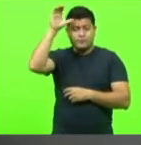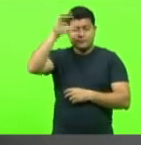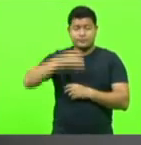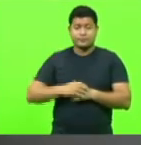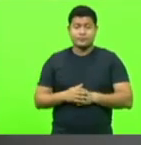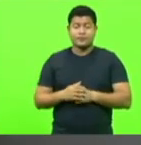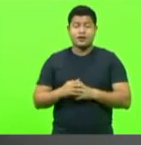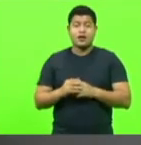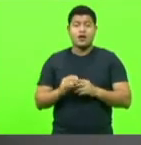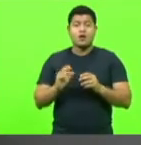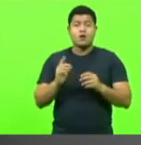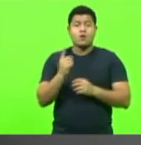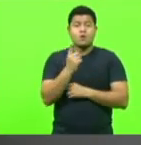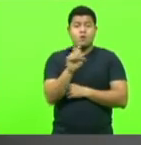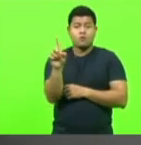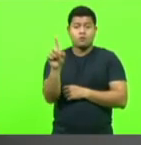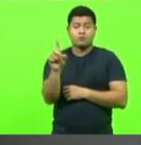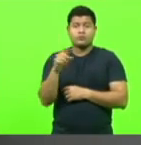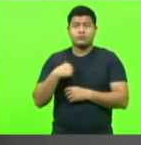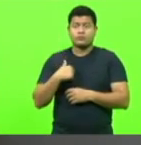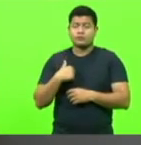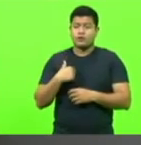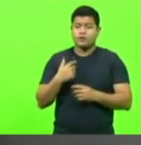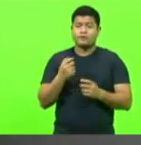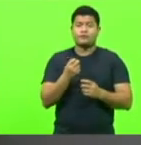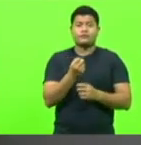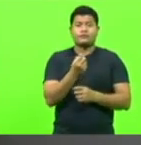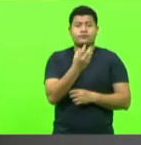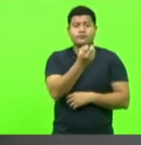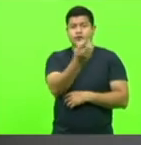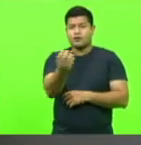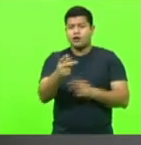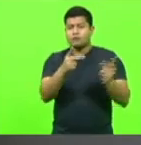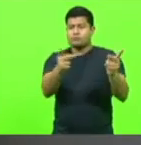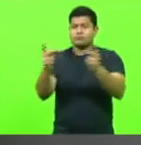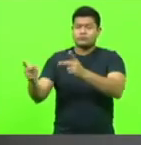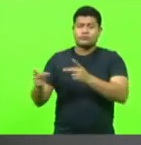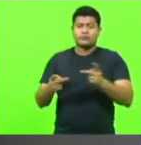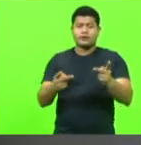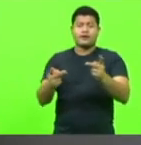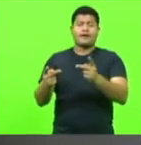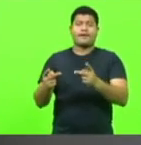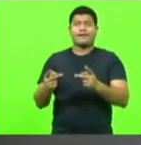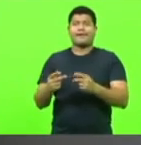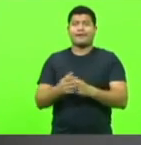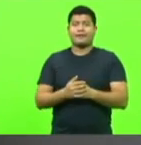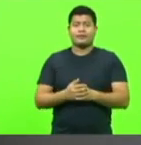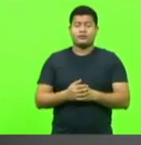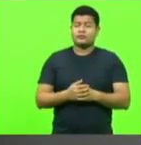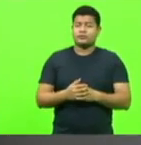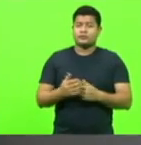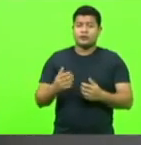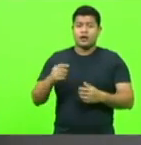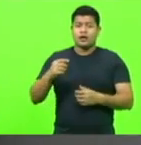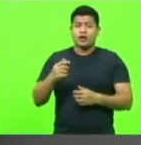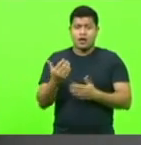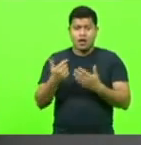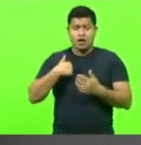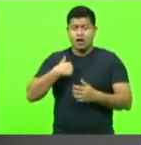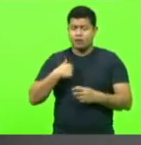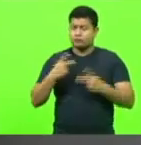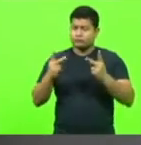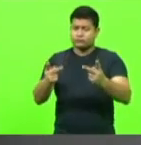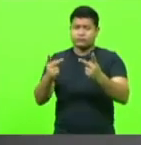e por fim senhoras e senhores nas andanças que fazemos aí estado afora e não é incomum que eu